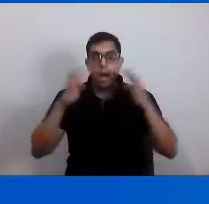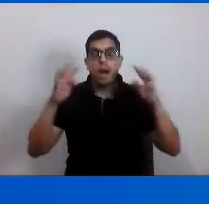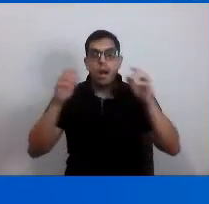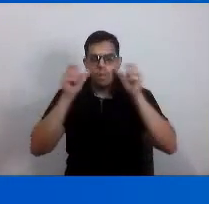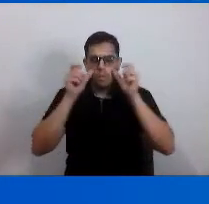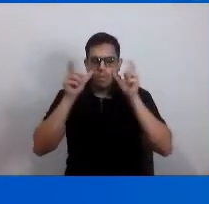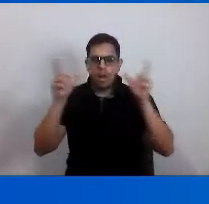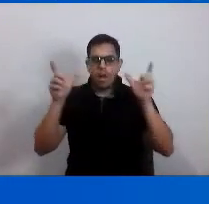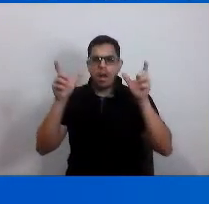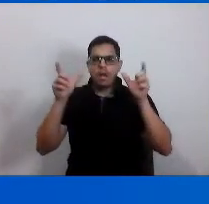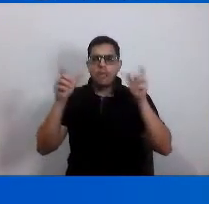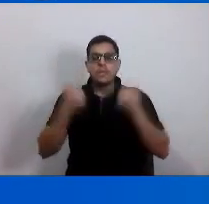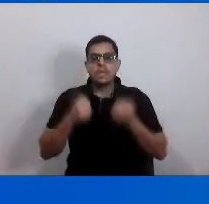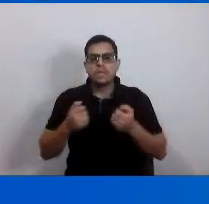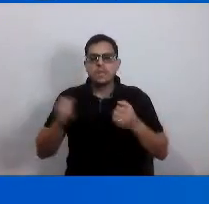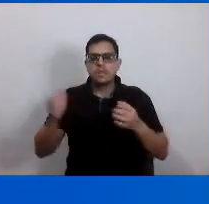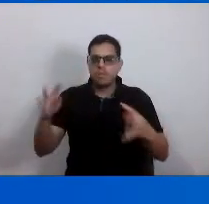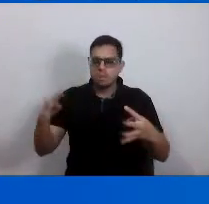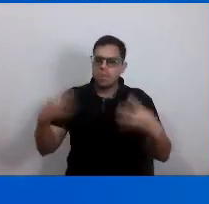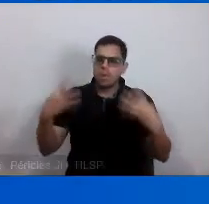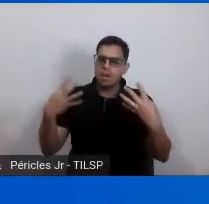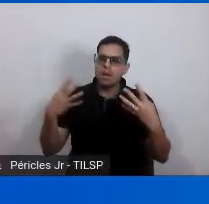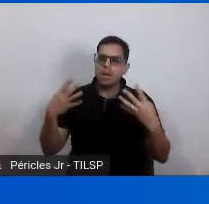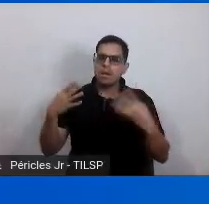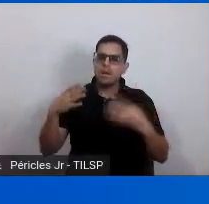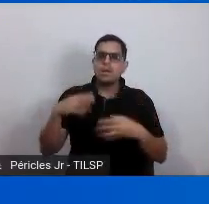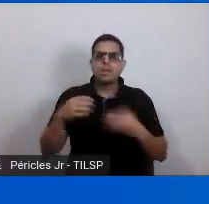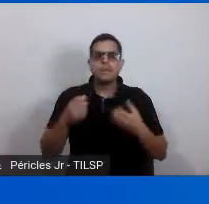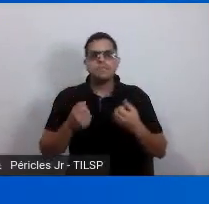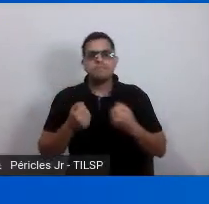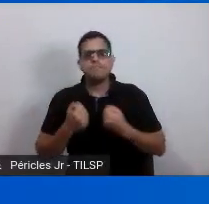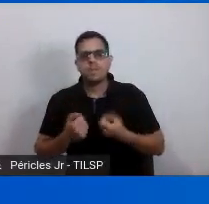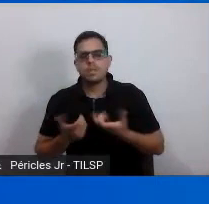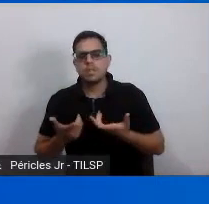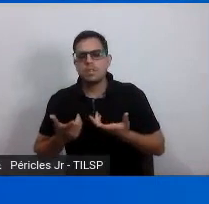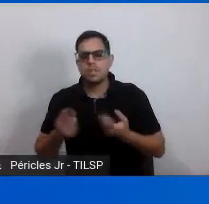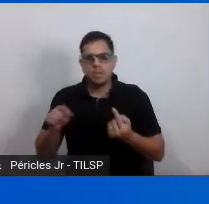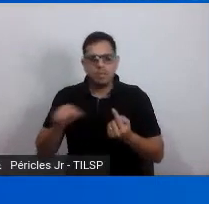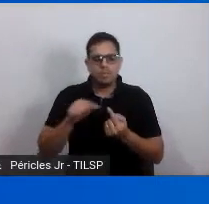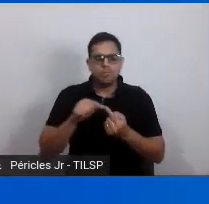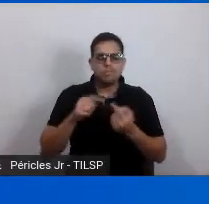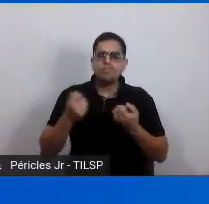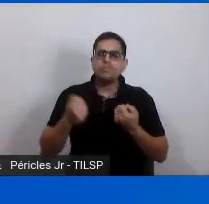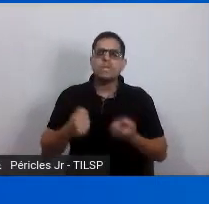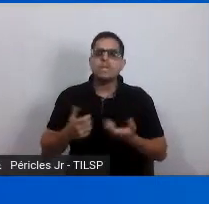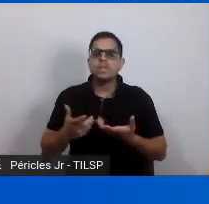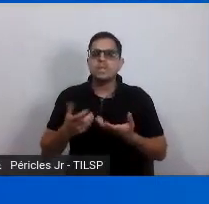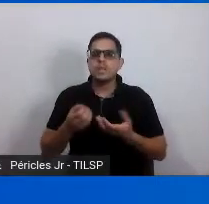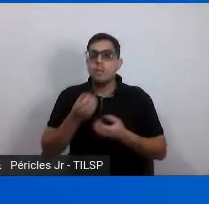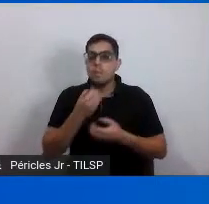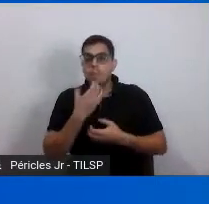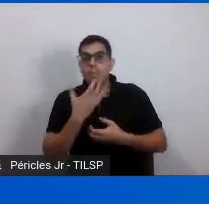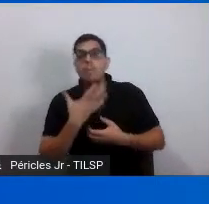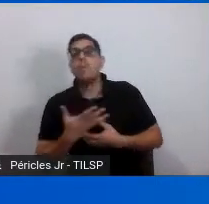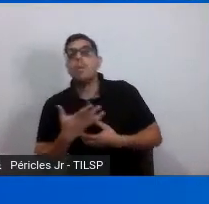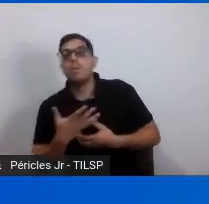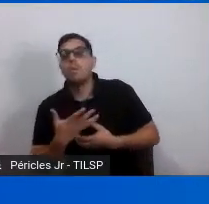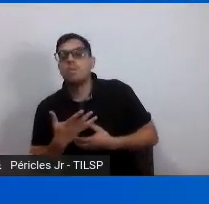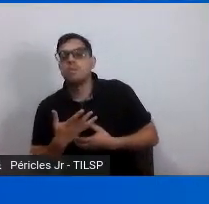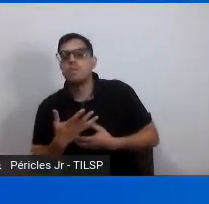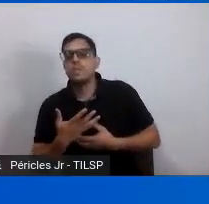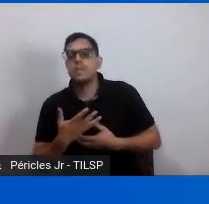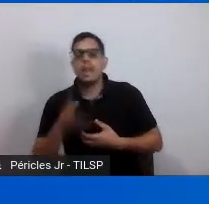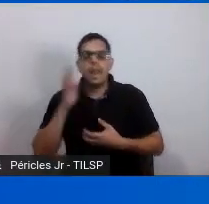são atrativos para ele né o que eu sempre defende é que a ideia de estudar é uma coisa boa